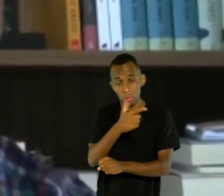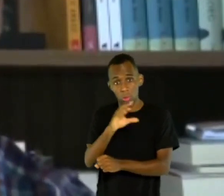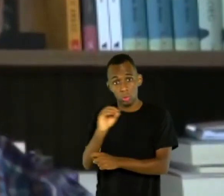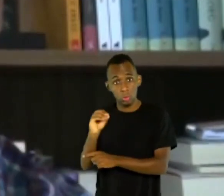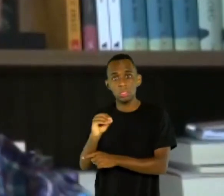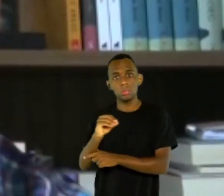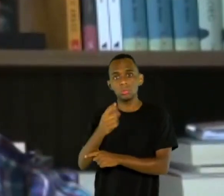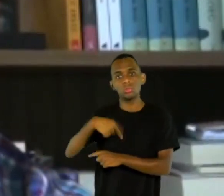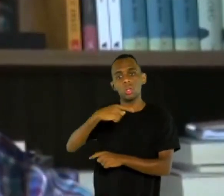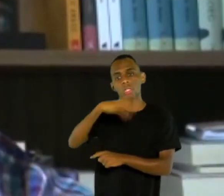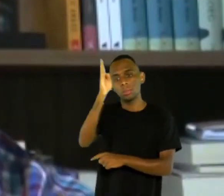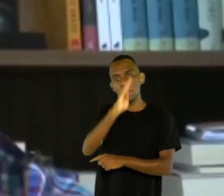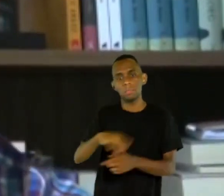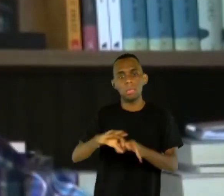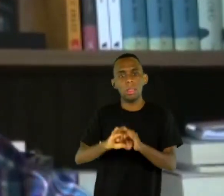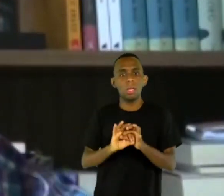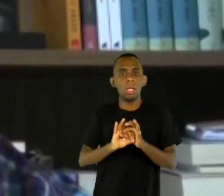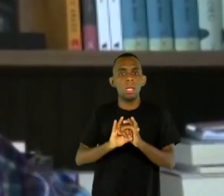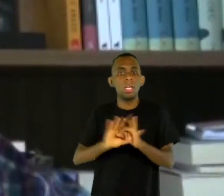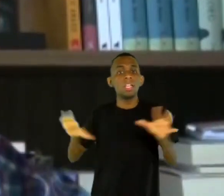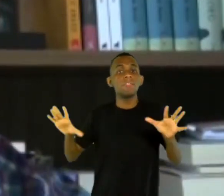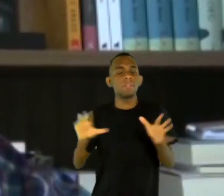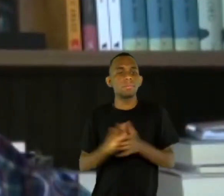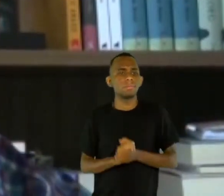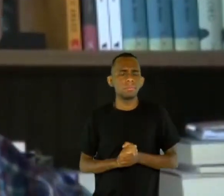independência. Será que não